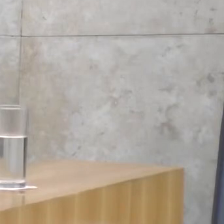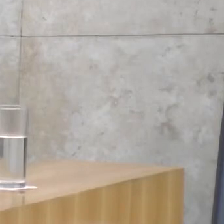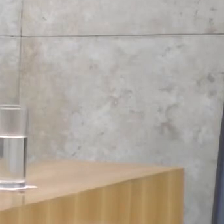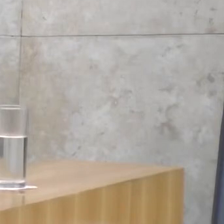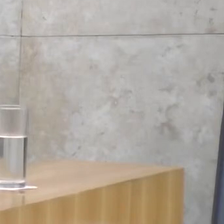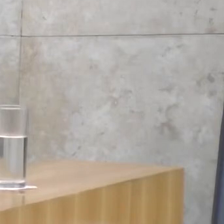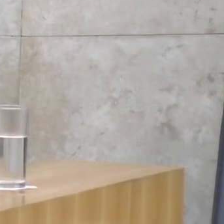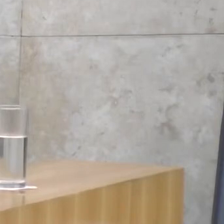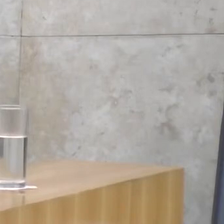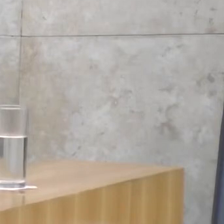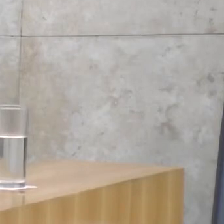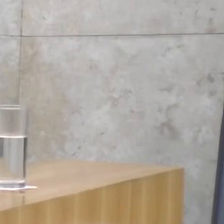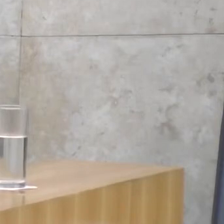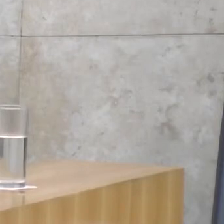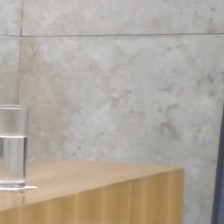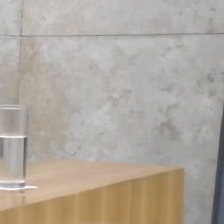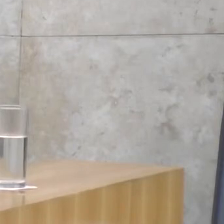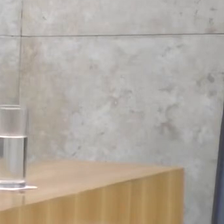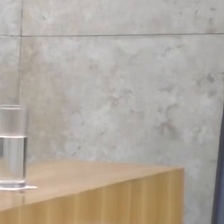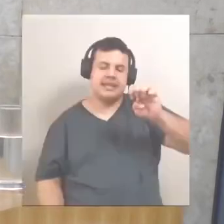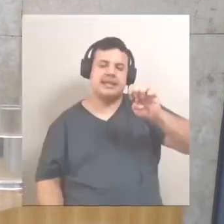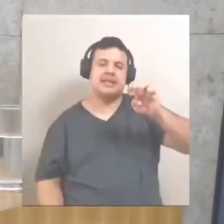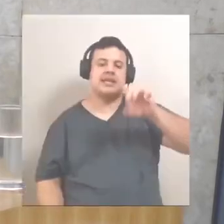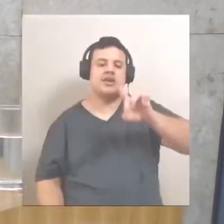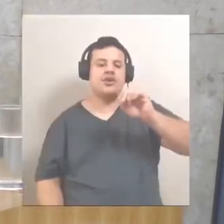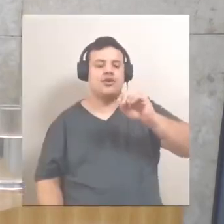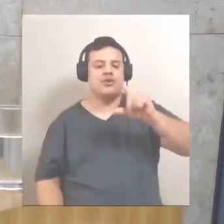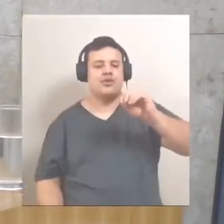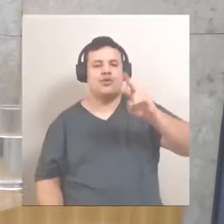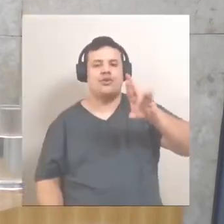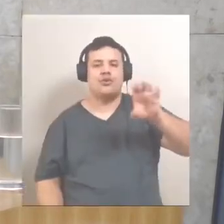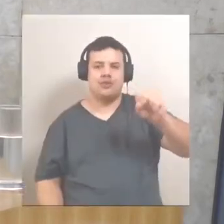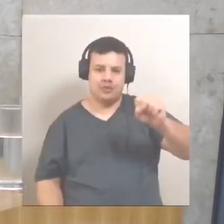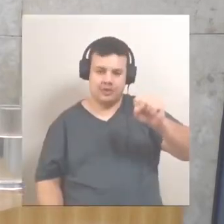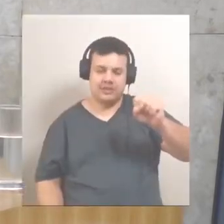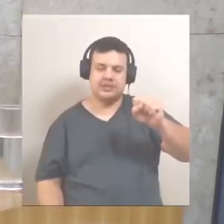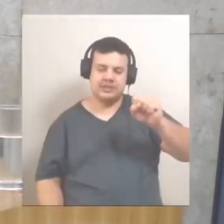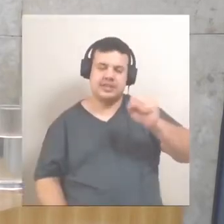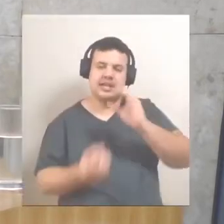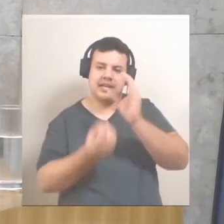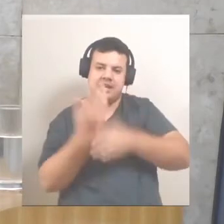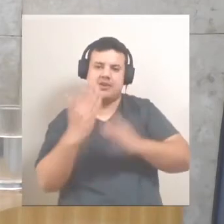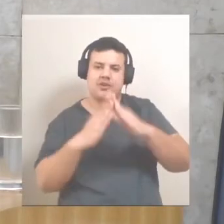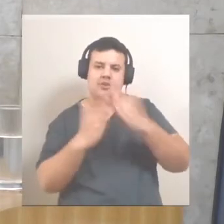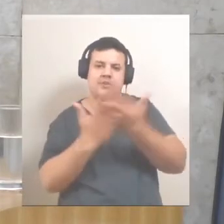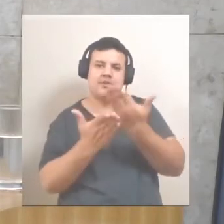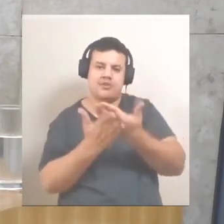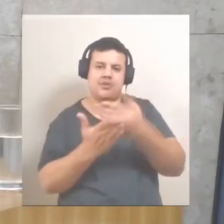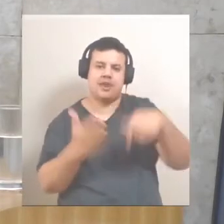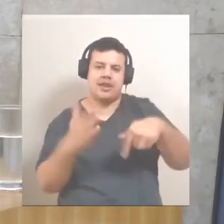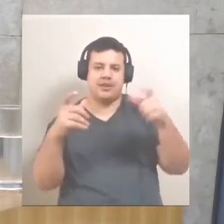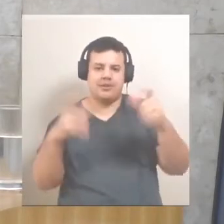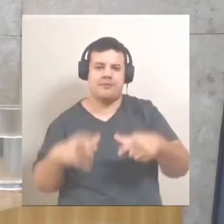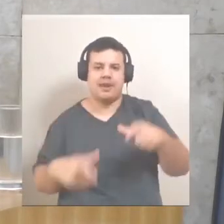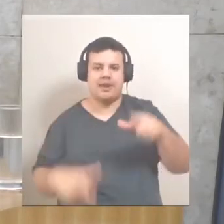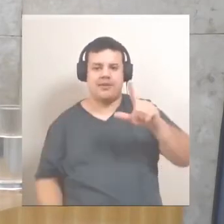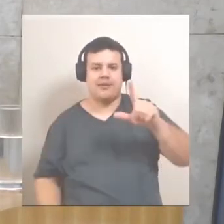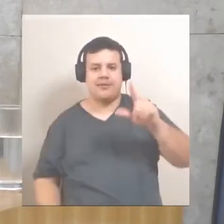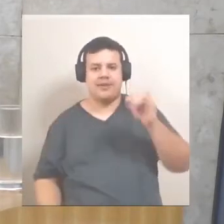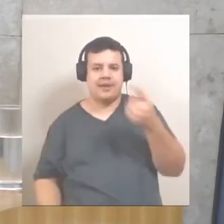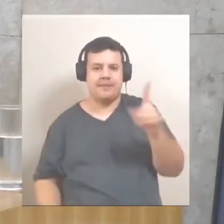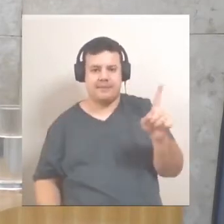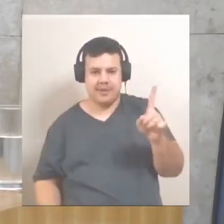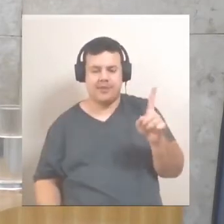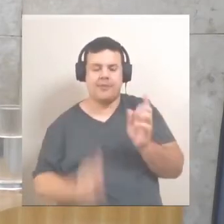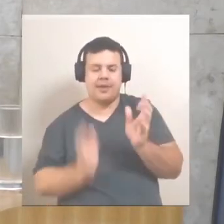Madre Maria Rosa de Lima e Irmã Dolores, tomaram as providências da criação de uma escola no bairro do Limão. A entidade,